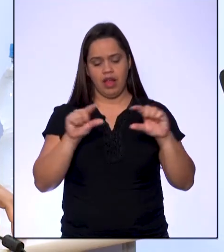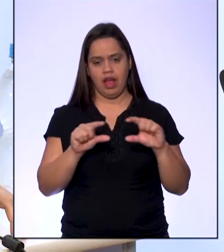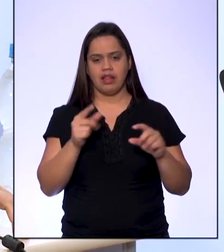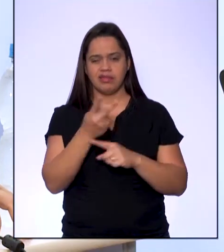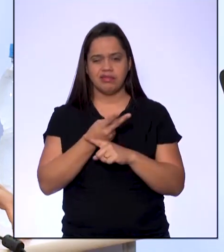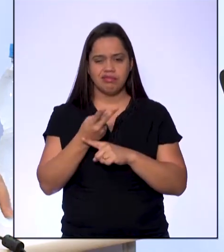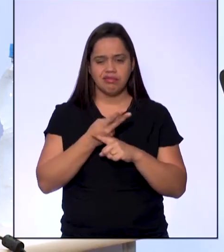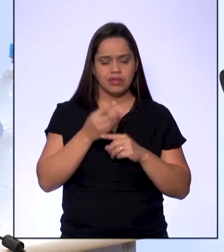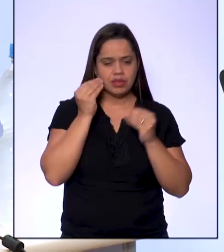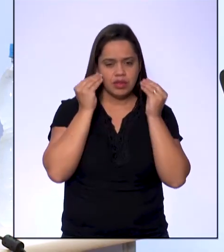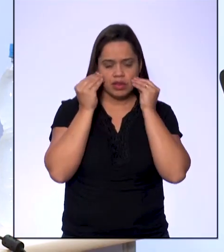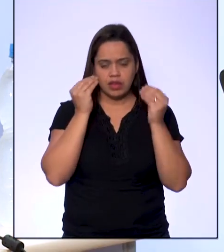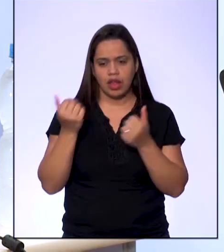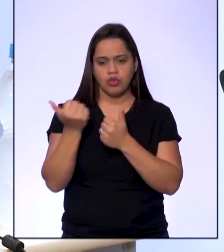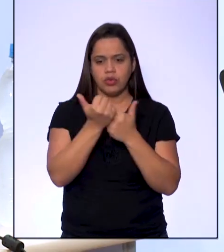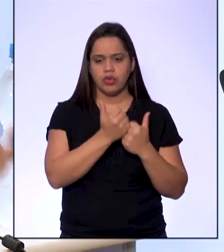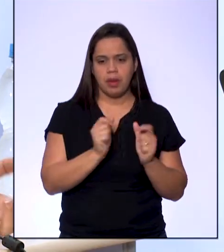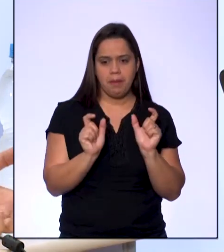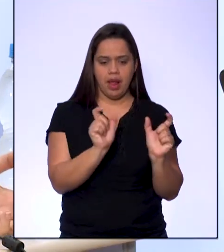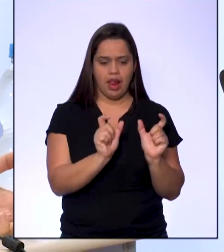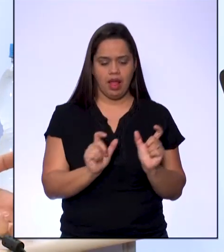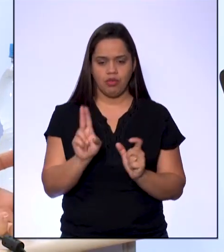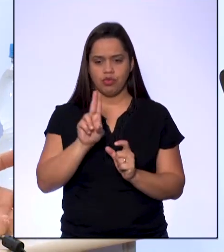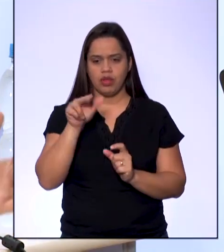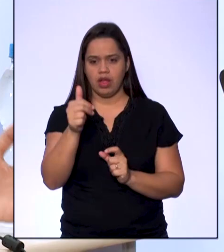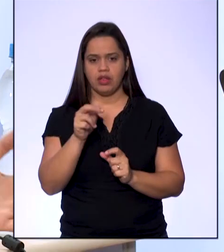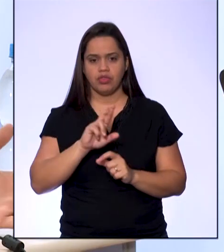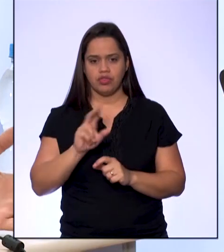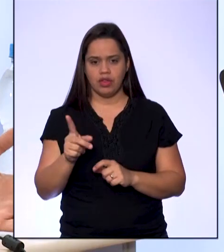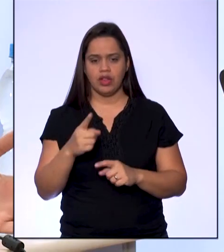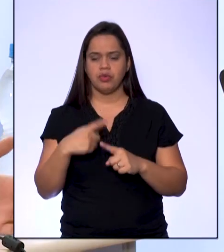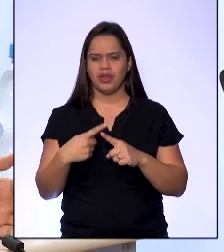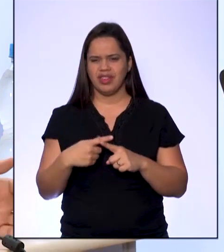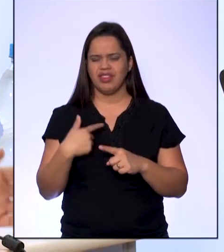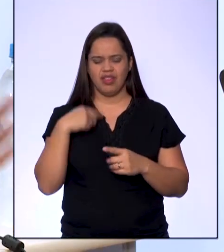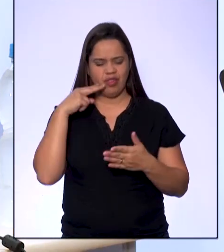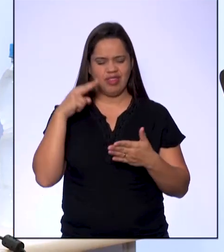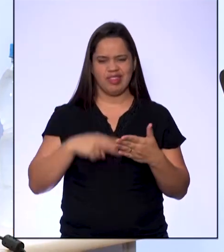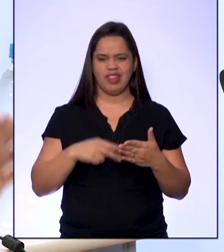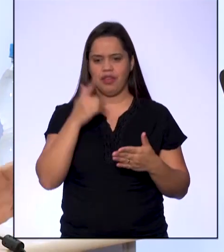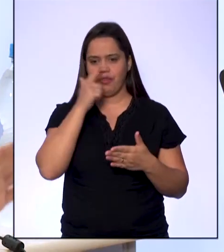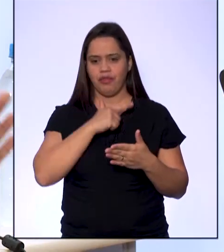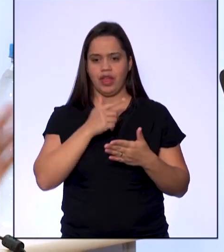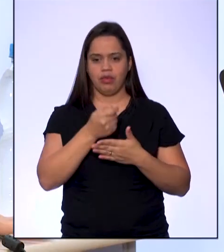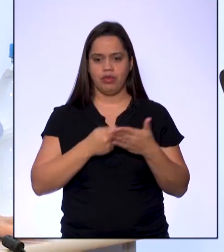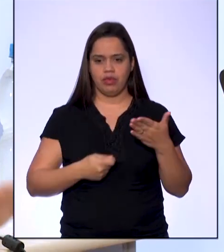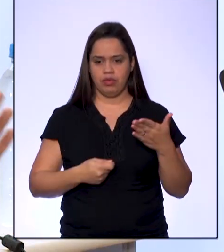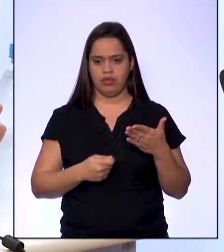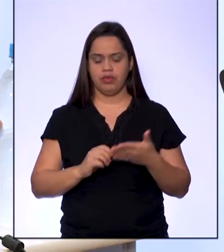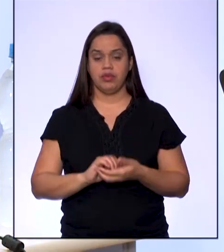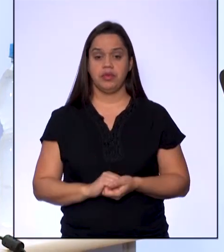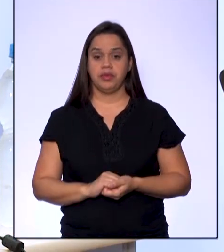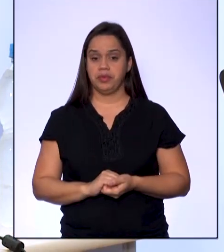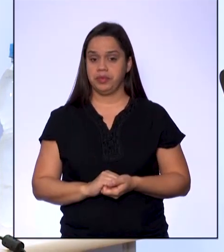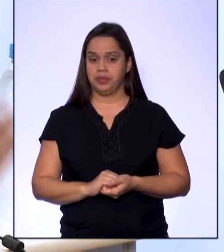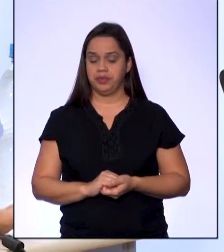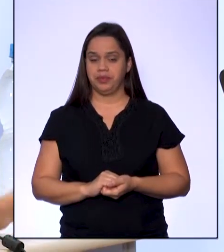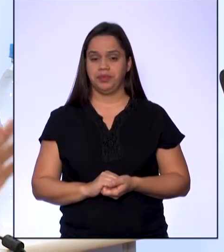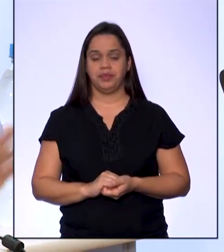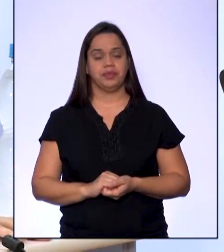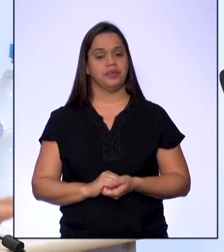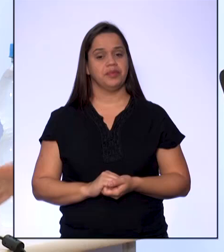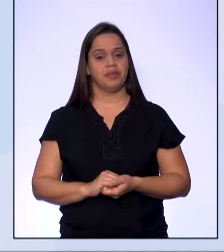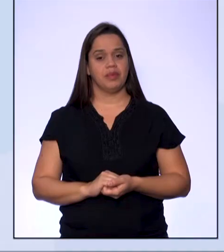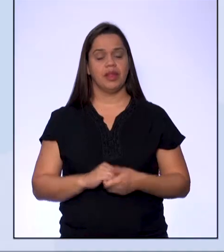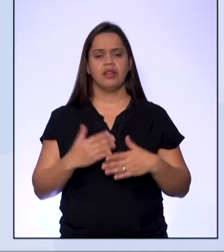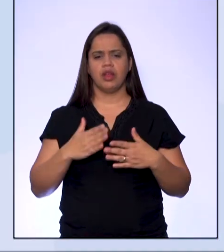as palavras, os termos, para não ficar repetitivo, porque senão fica muito feio o texto. Bom, você sabe